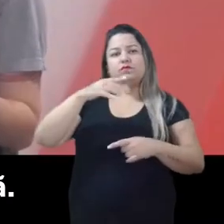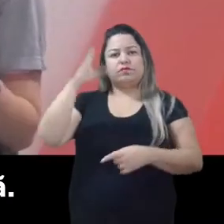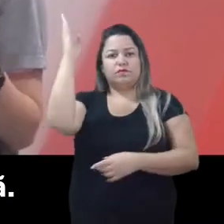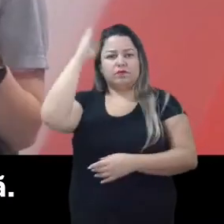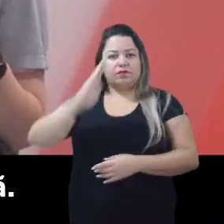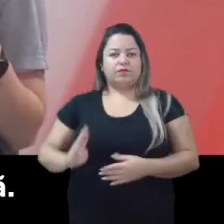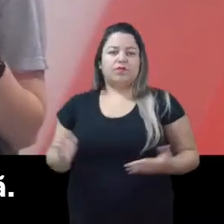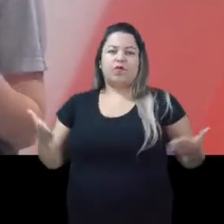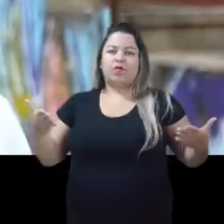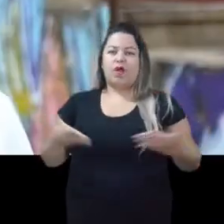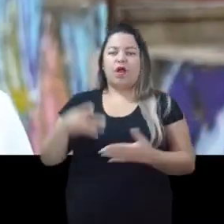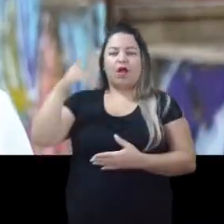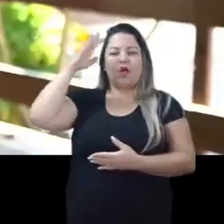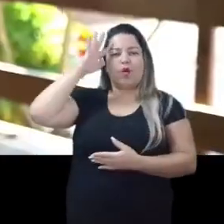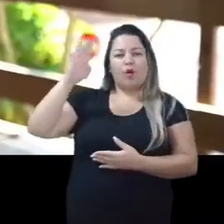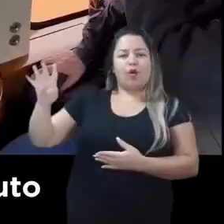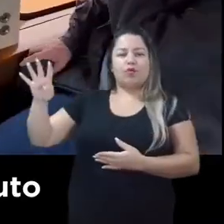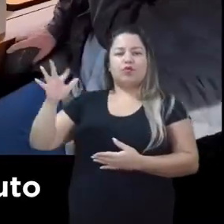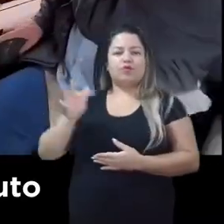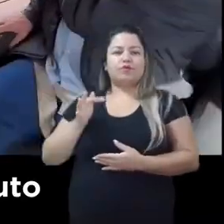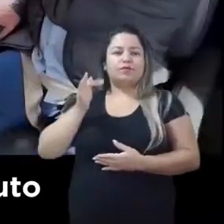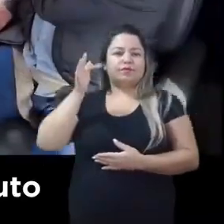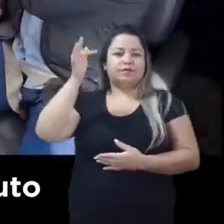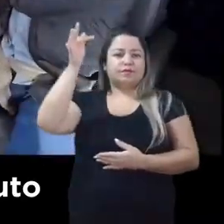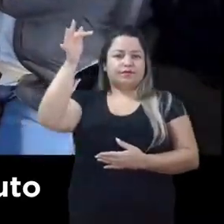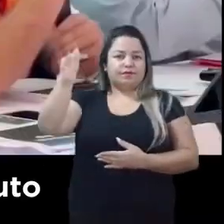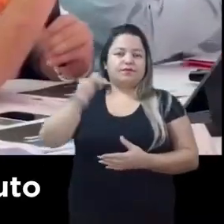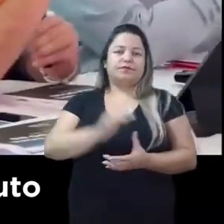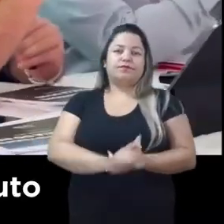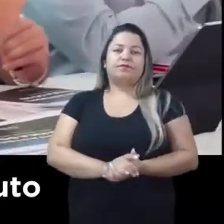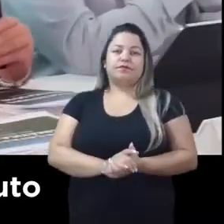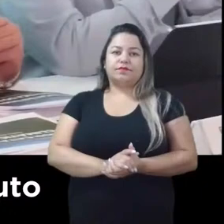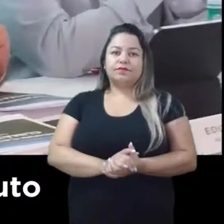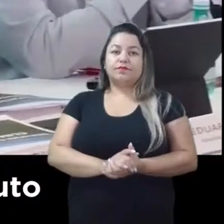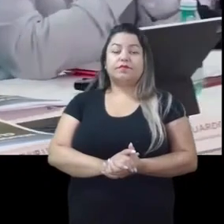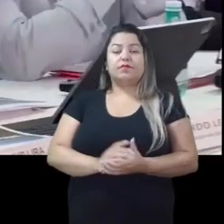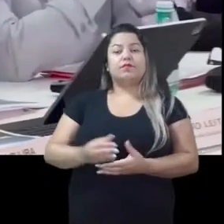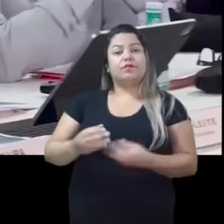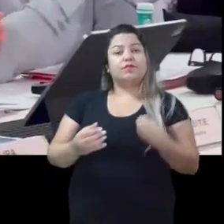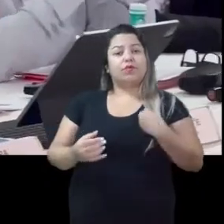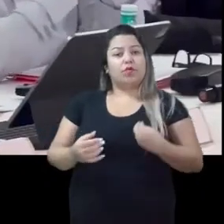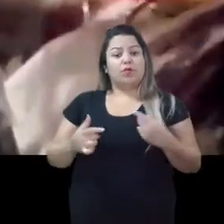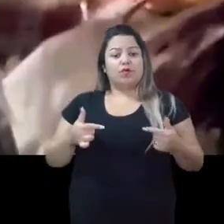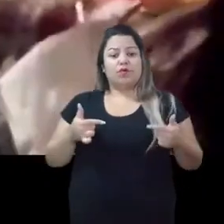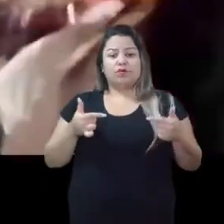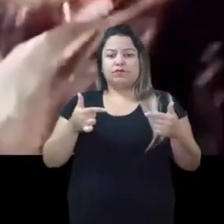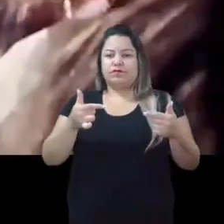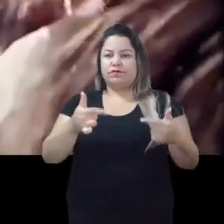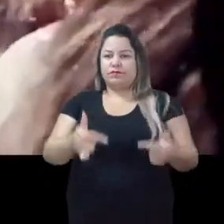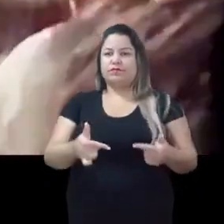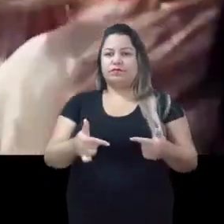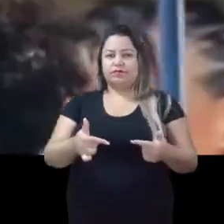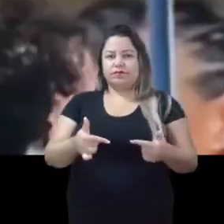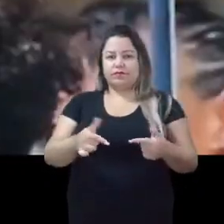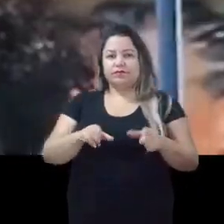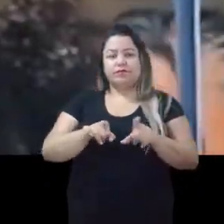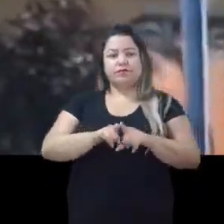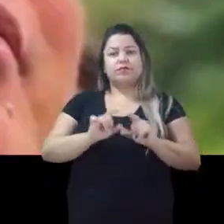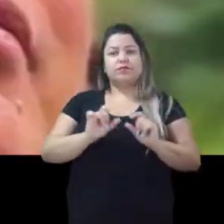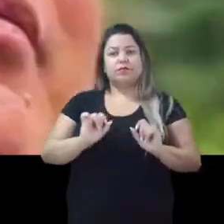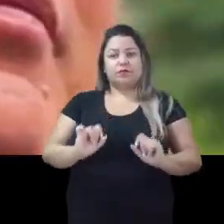o Brasil de amanhã. Estamos presentes nos momentos de luto e nos momentos de luta.